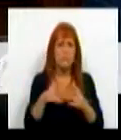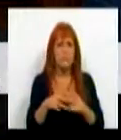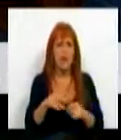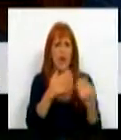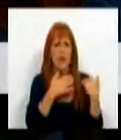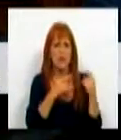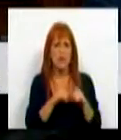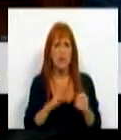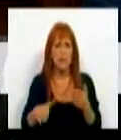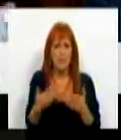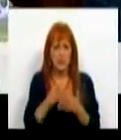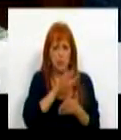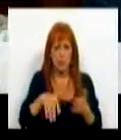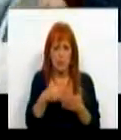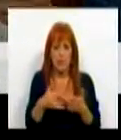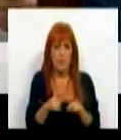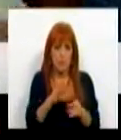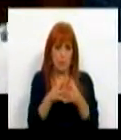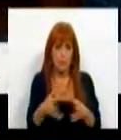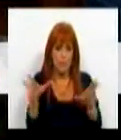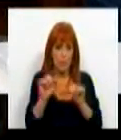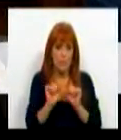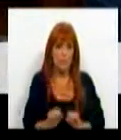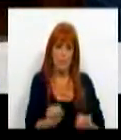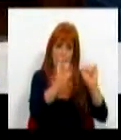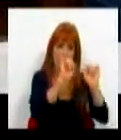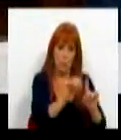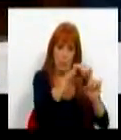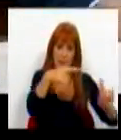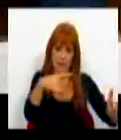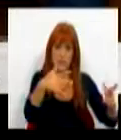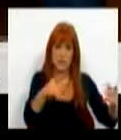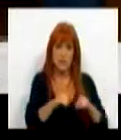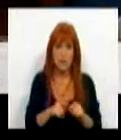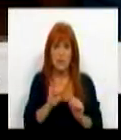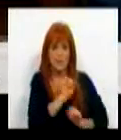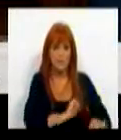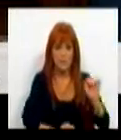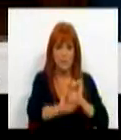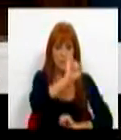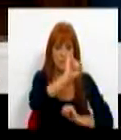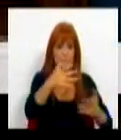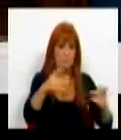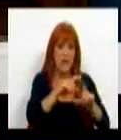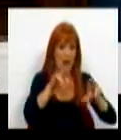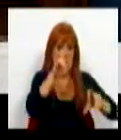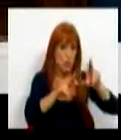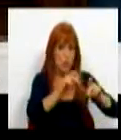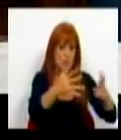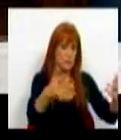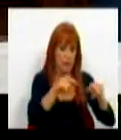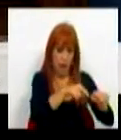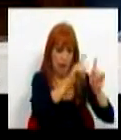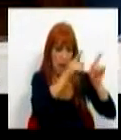a responsabilidade de apresentar o plano de reestruturação era do Banif e dos seus acionistas, não